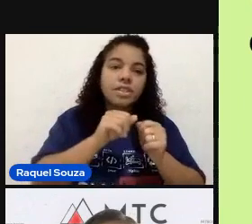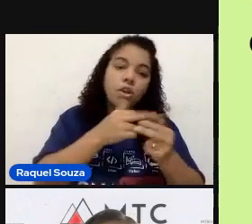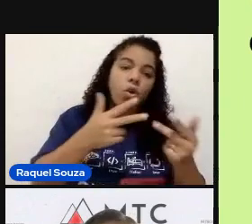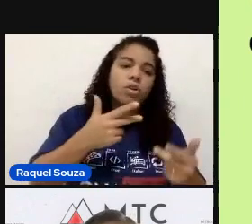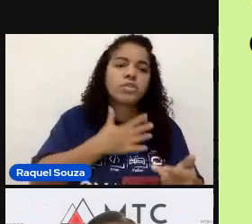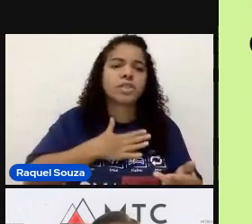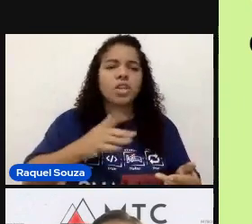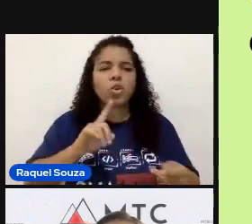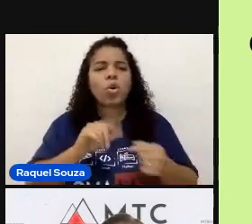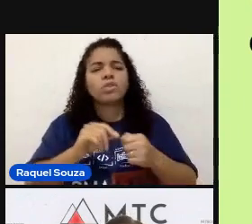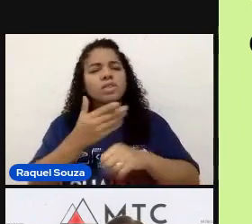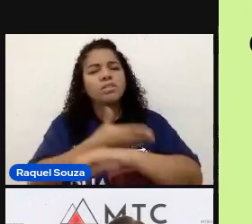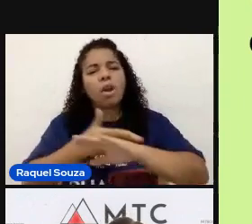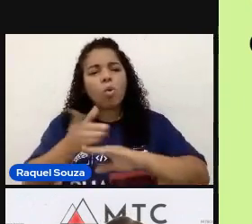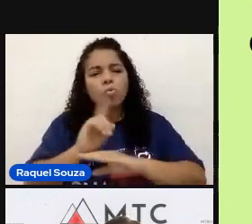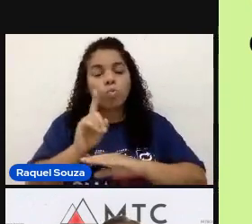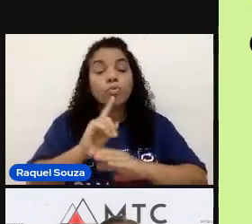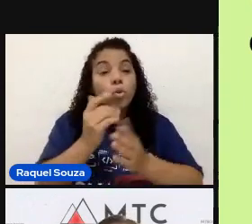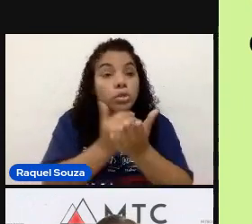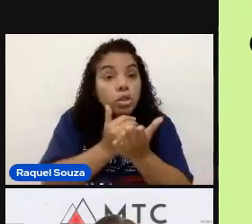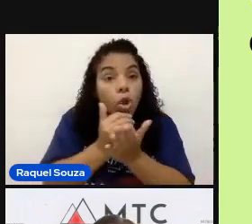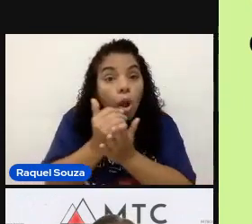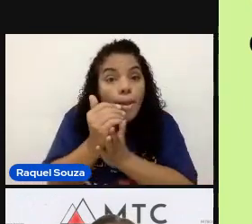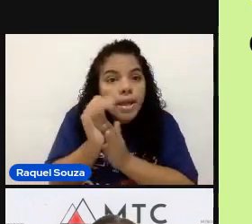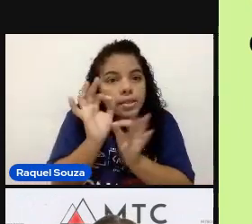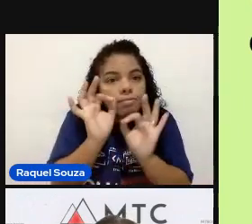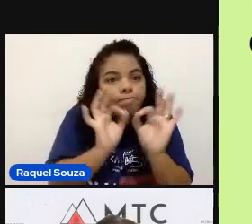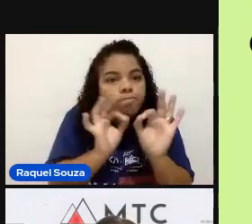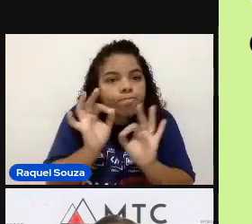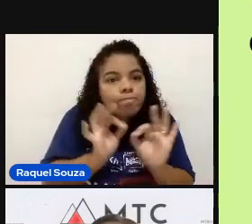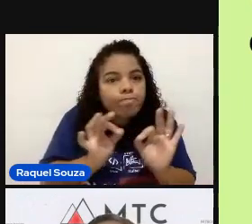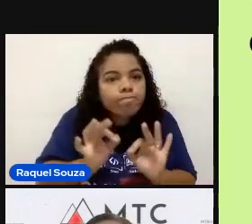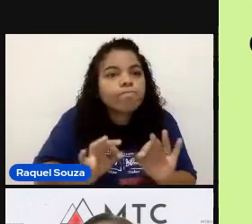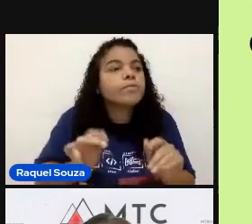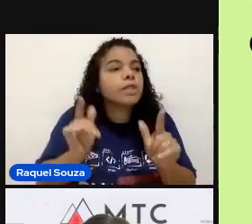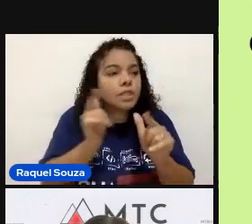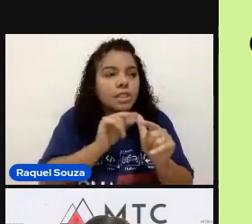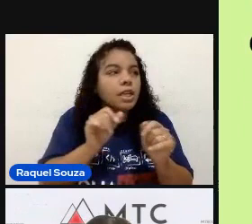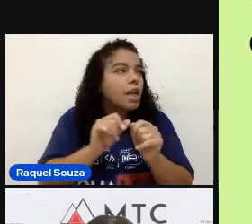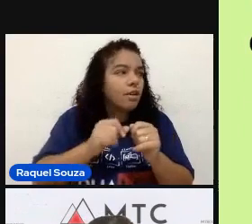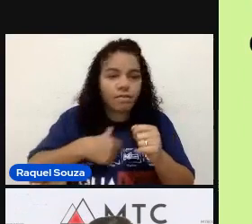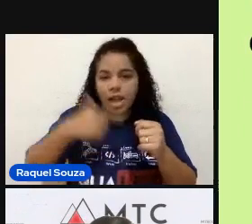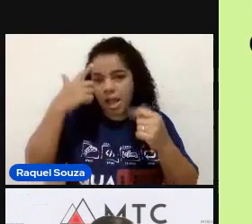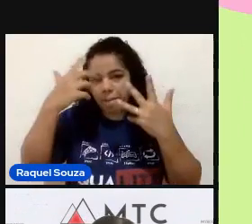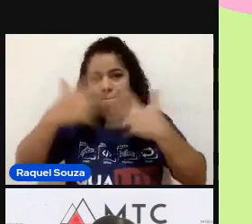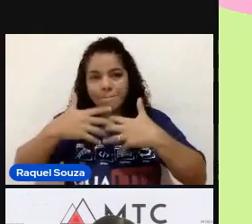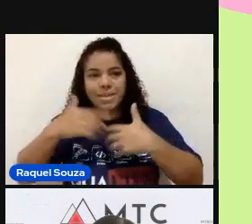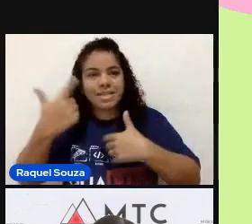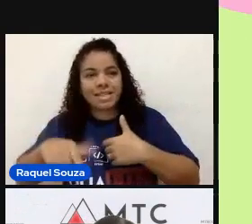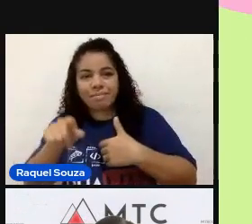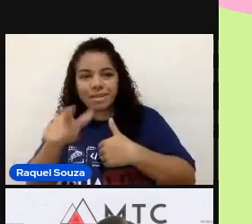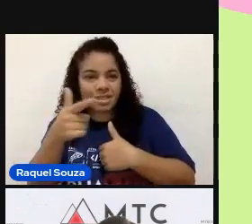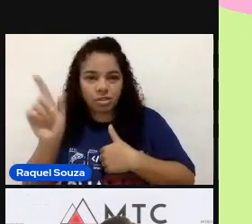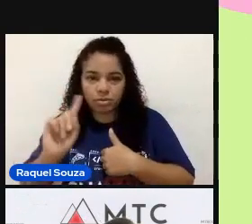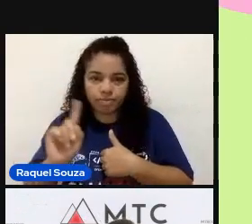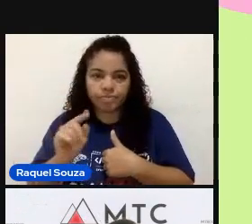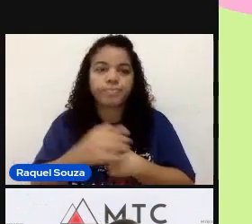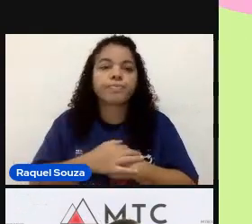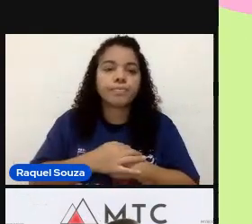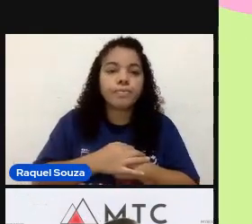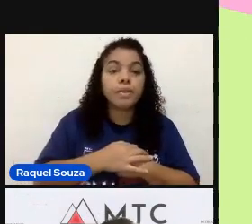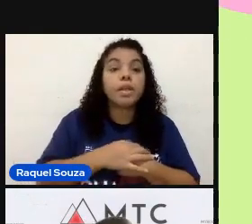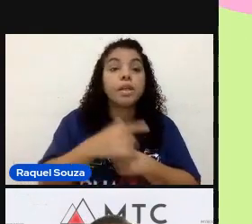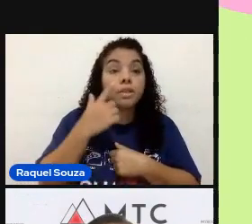não está acostumado. Então, quando você começa a se organizar, você passa a não pensar mais nisso.